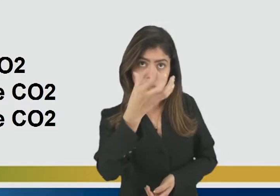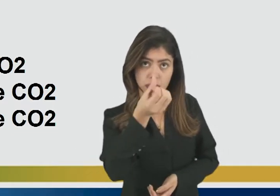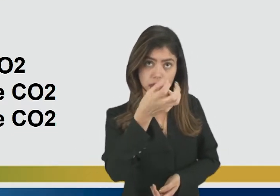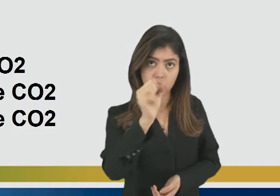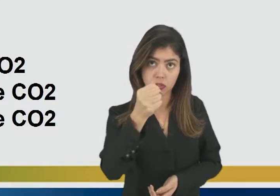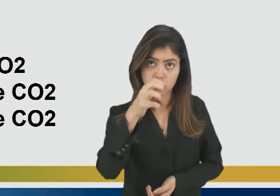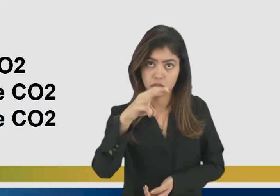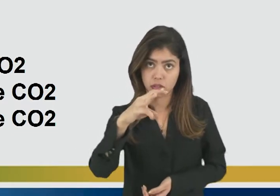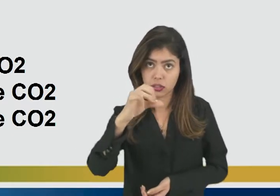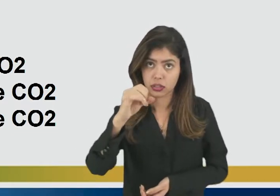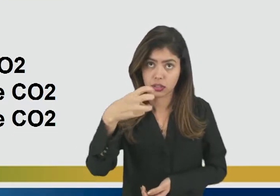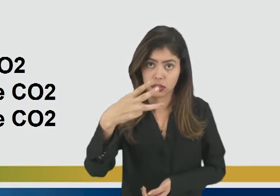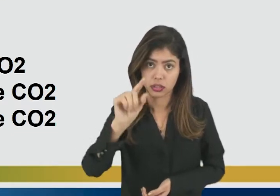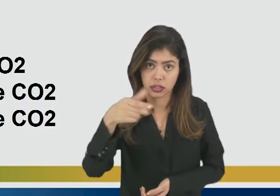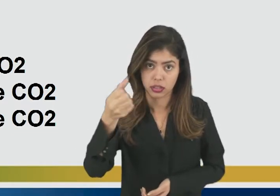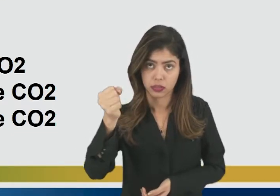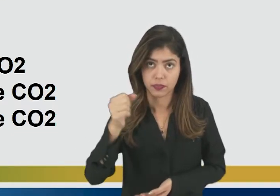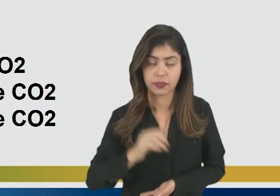produzir